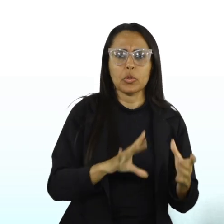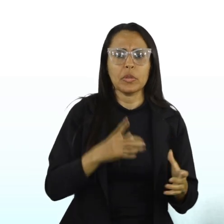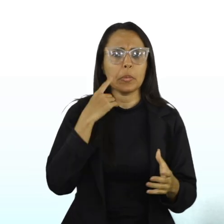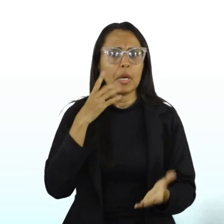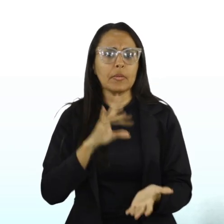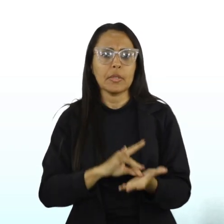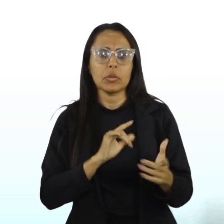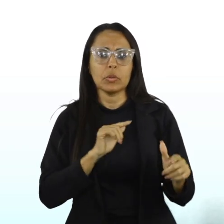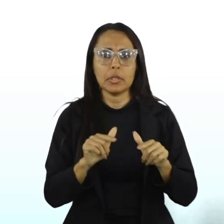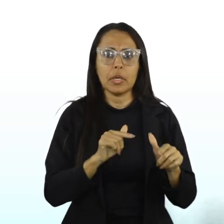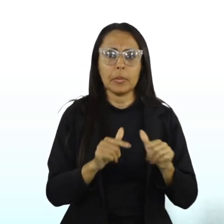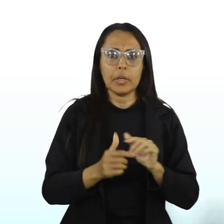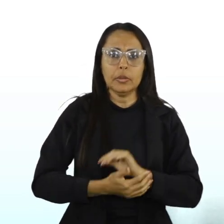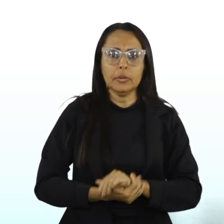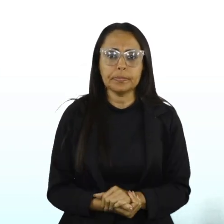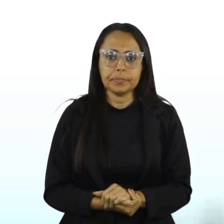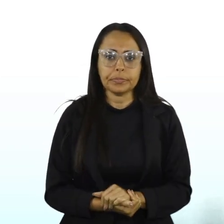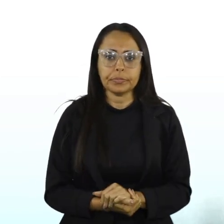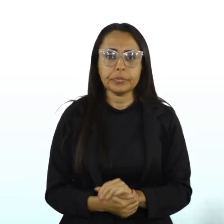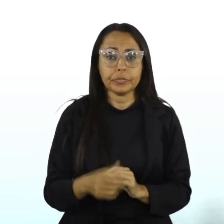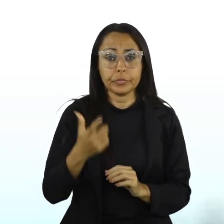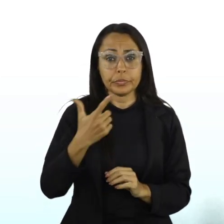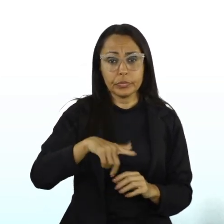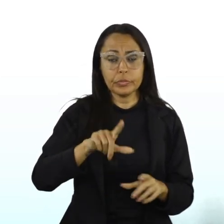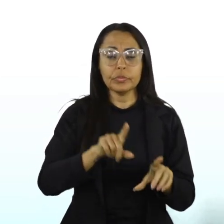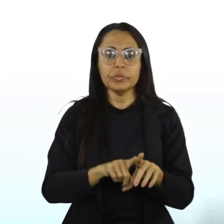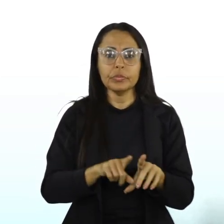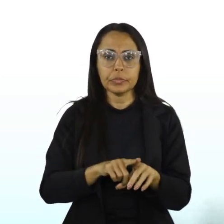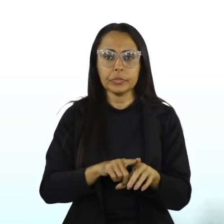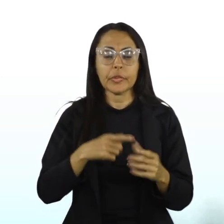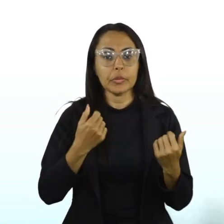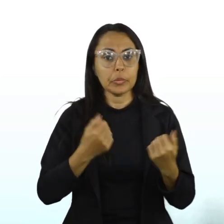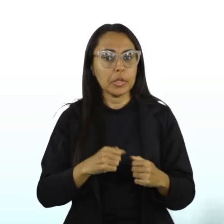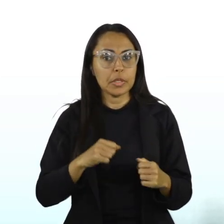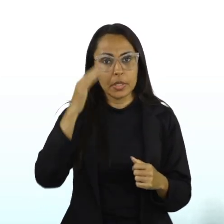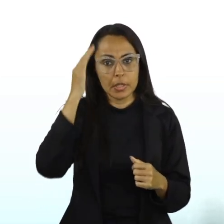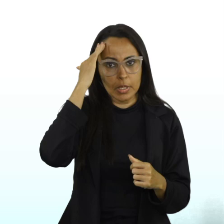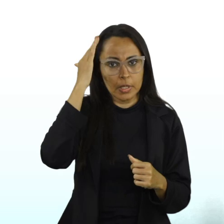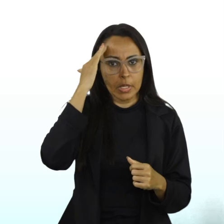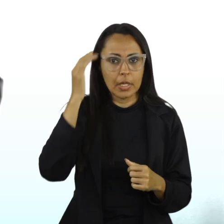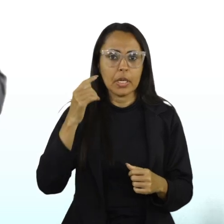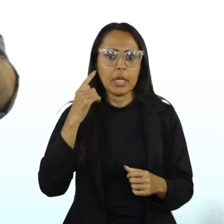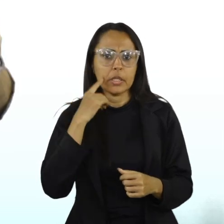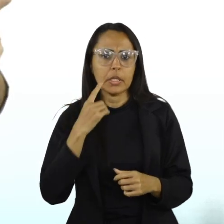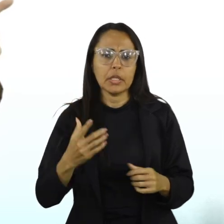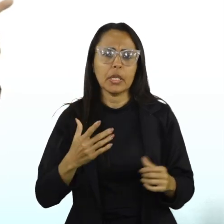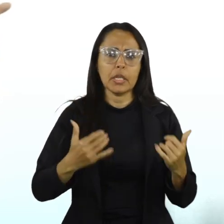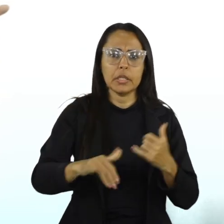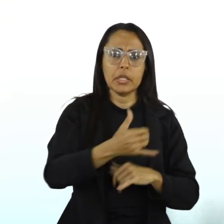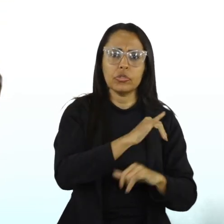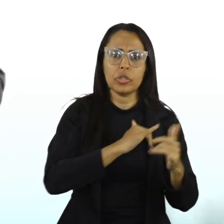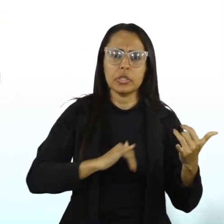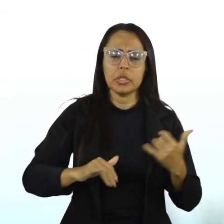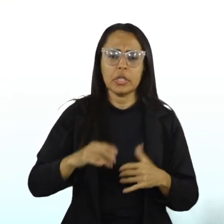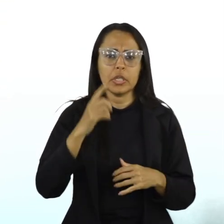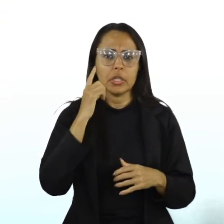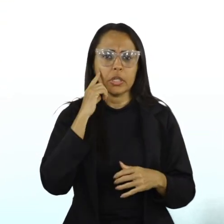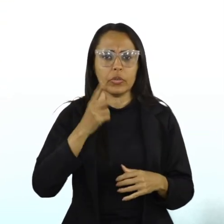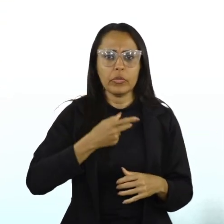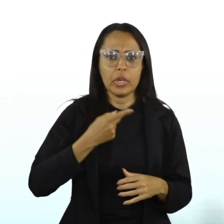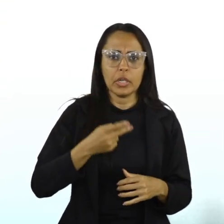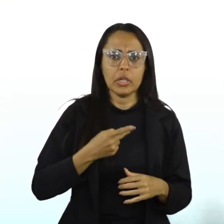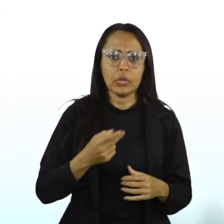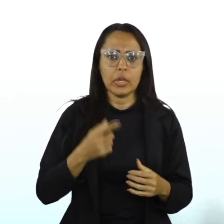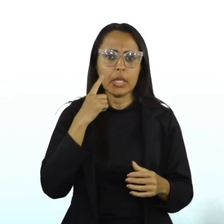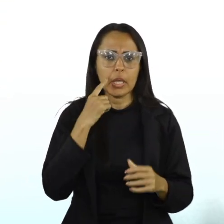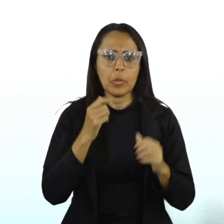de trabalho. Outra coisa que você precisa entender é que essa unidade de energia, como eu falei anteriormente, ela